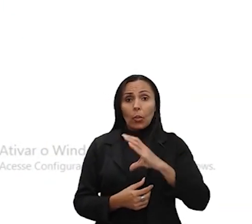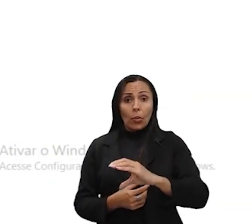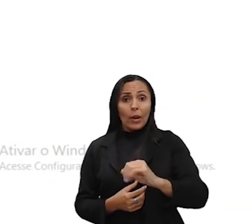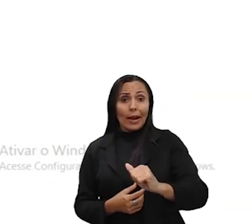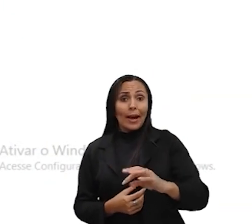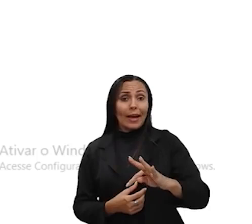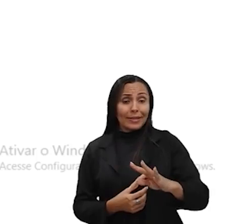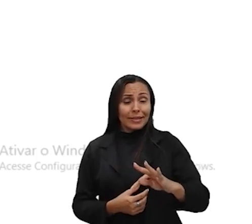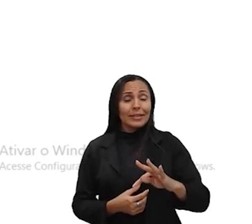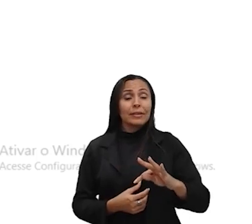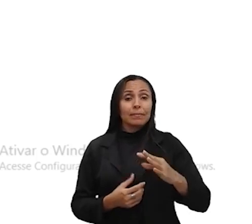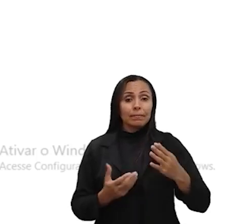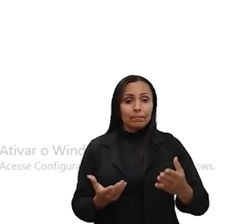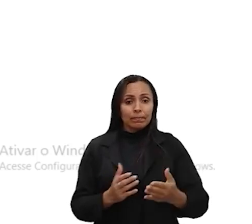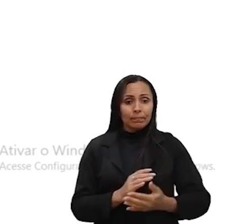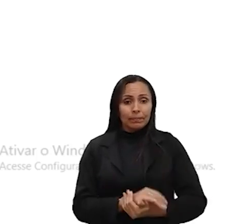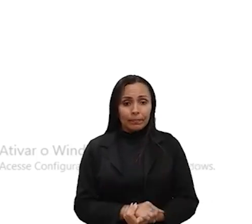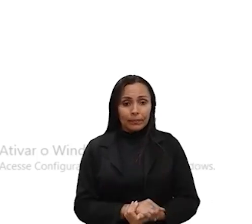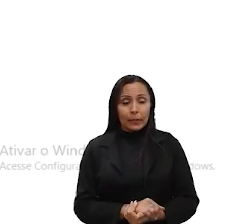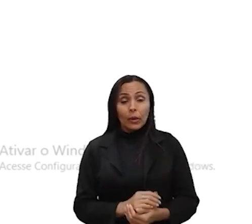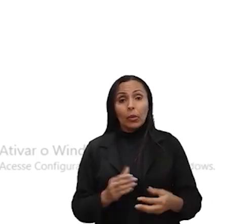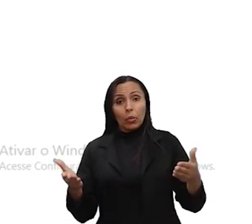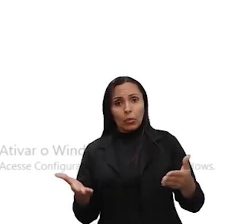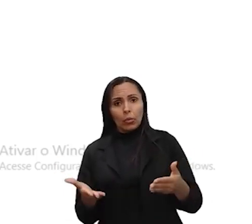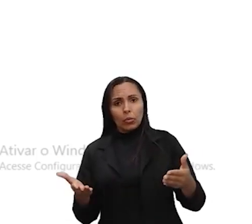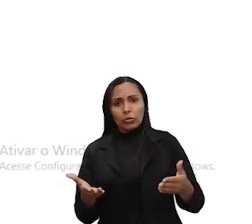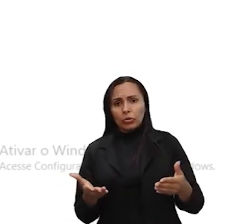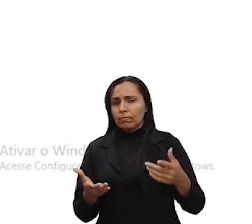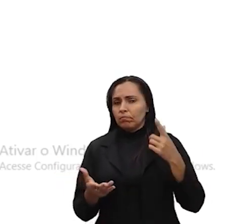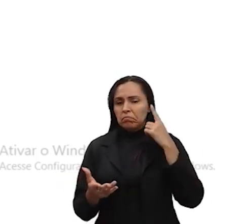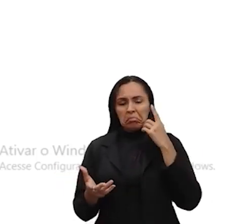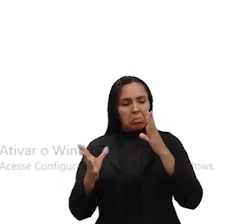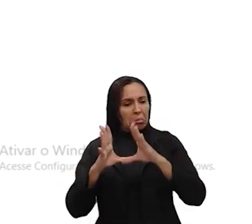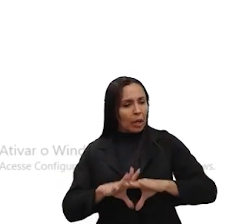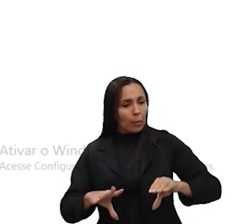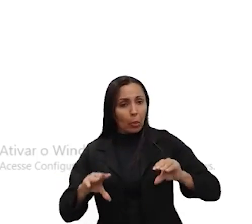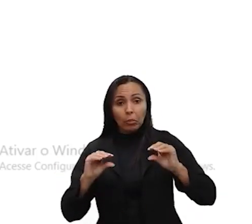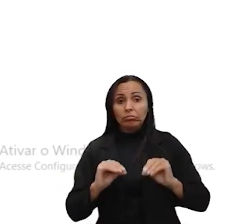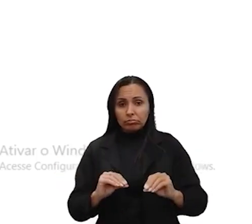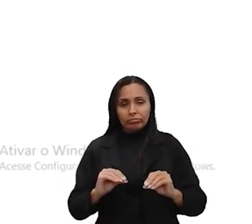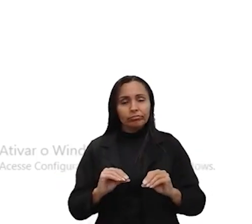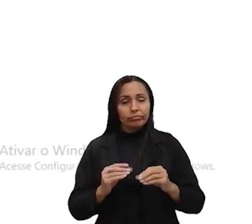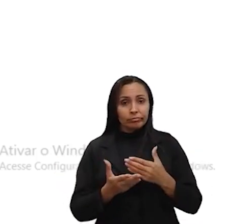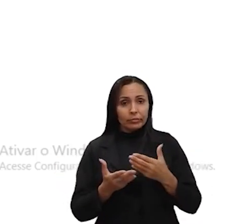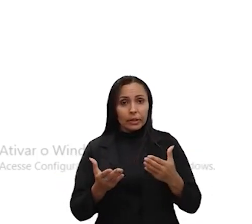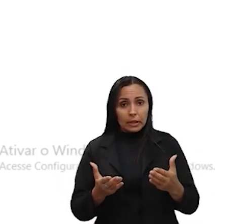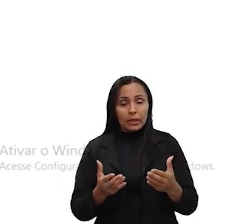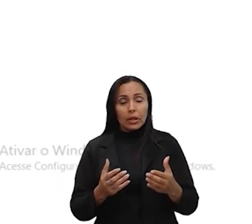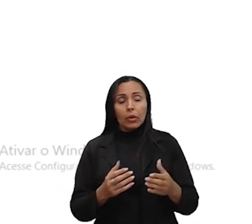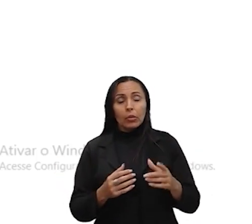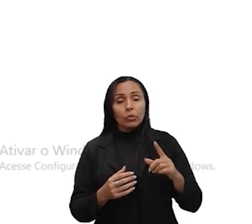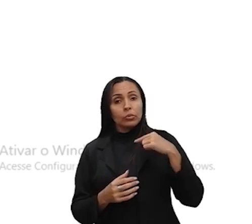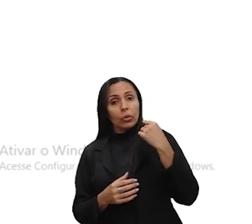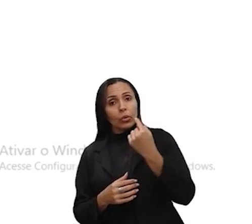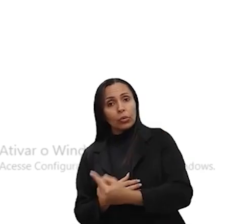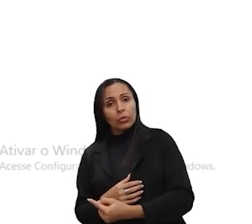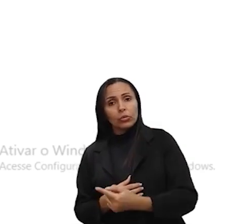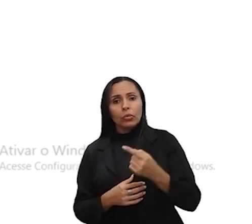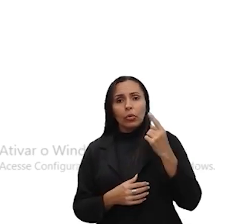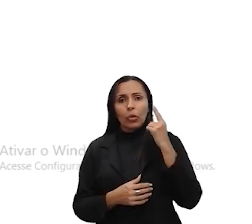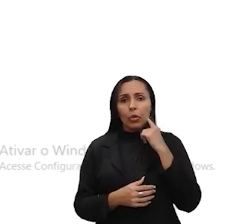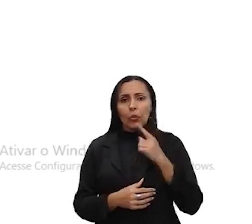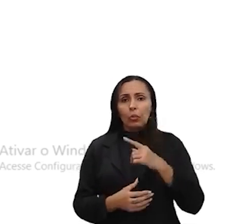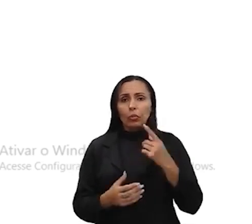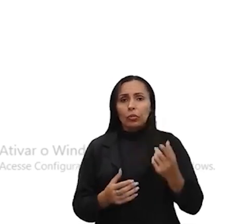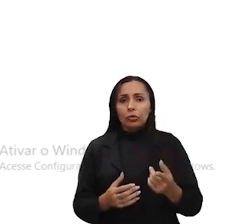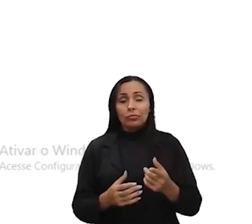o Comitê de Ajudas Técnicas, que hoje ela não existe mais, esse comitê, né, somos